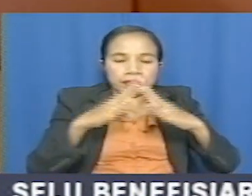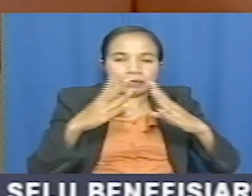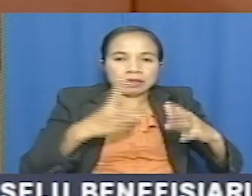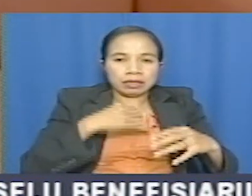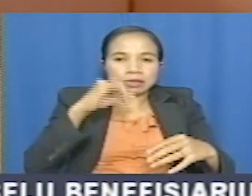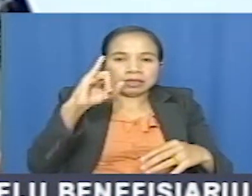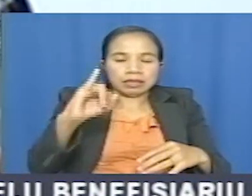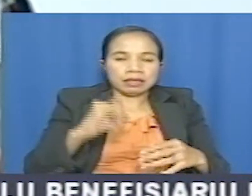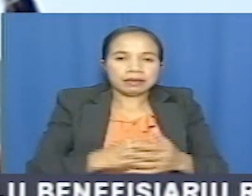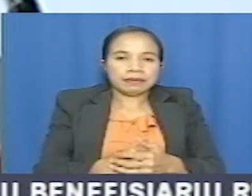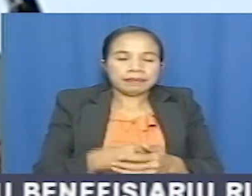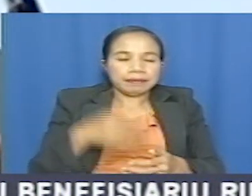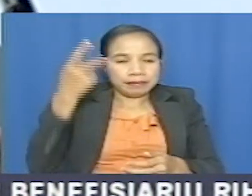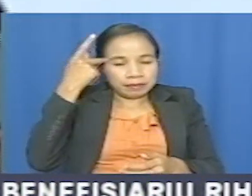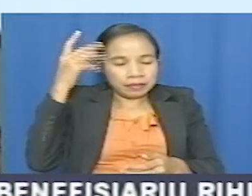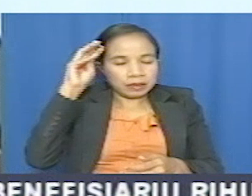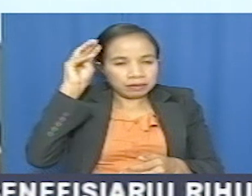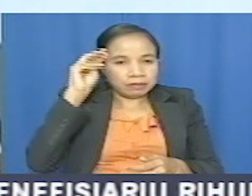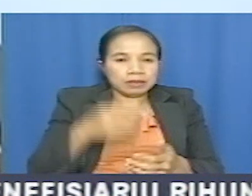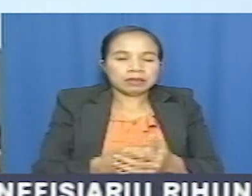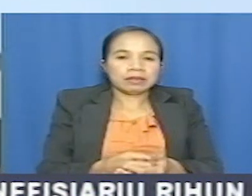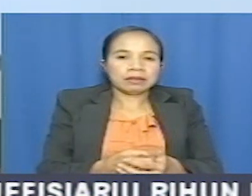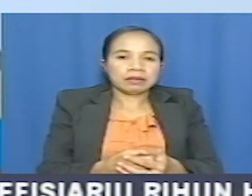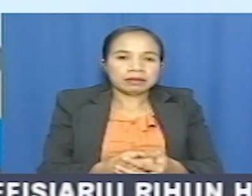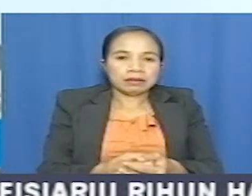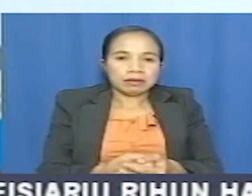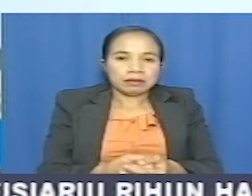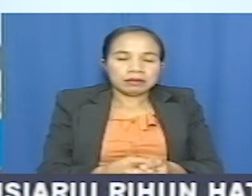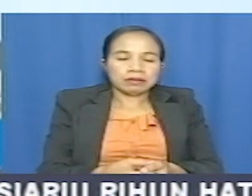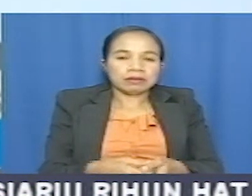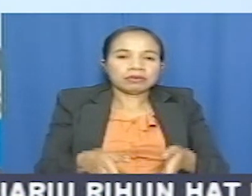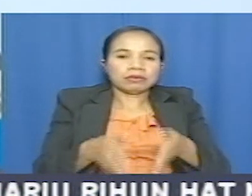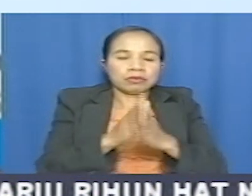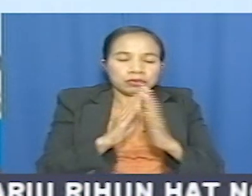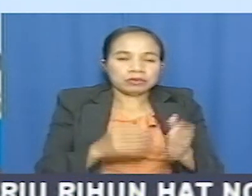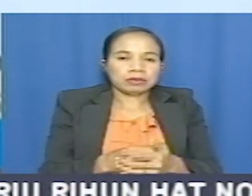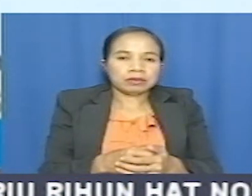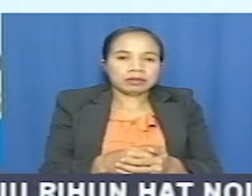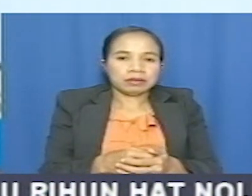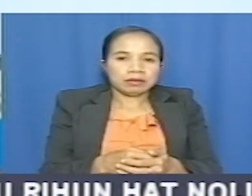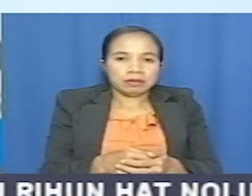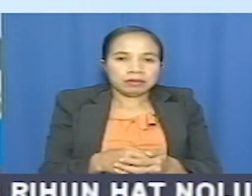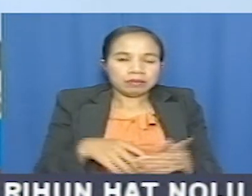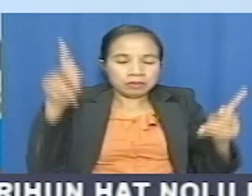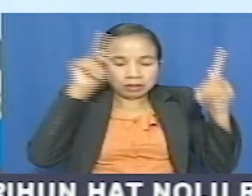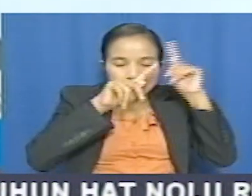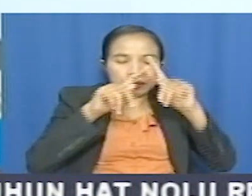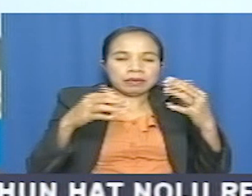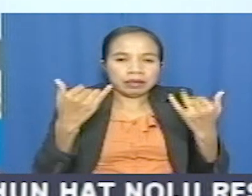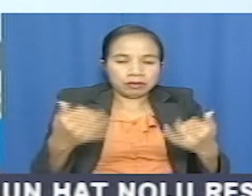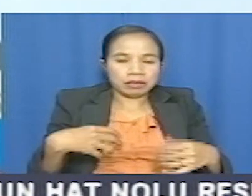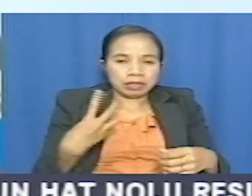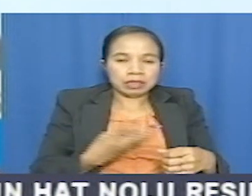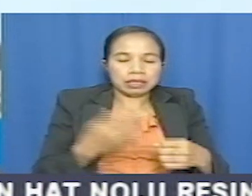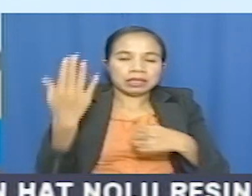dele. O Primeiro-Ministro é sujeira, portanto, a situação atual na mesma clau, ele é retenerar, apesar